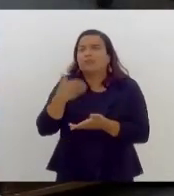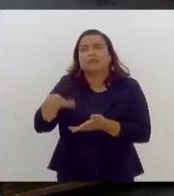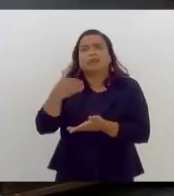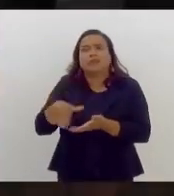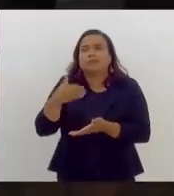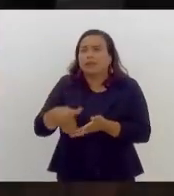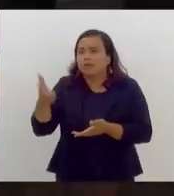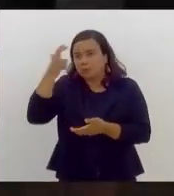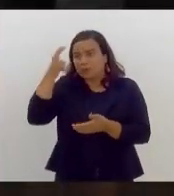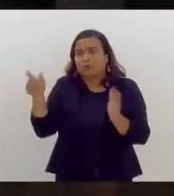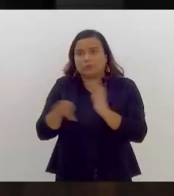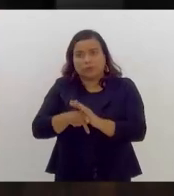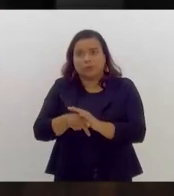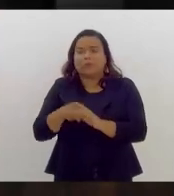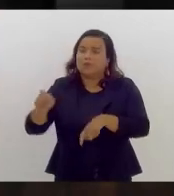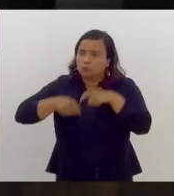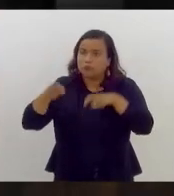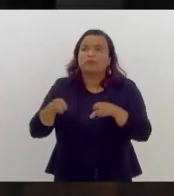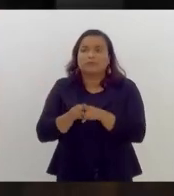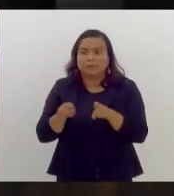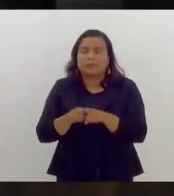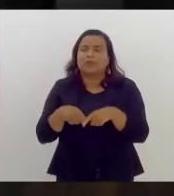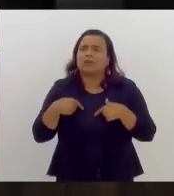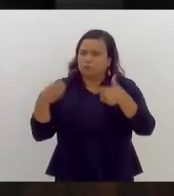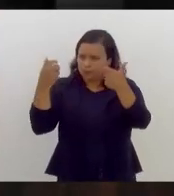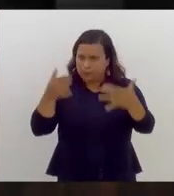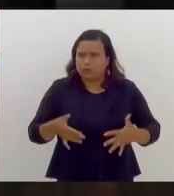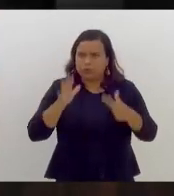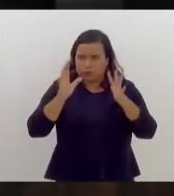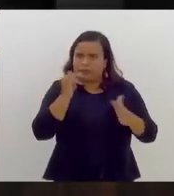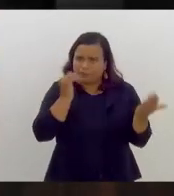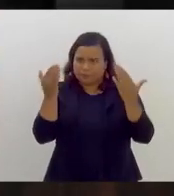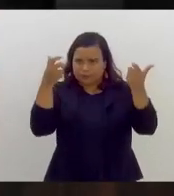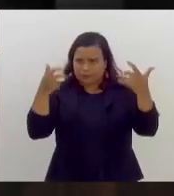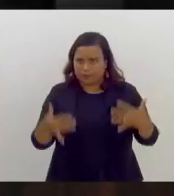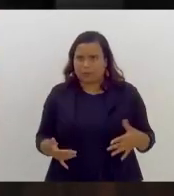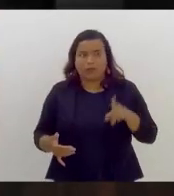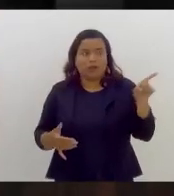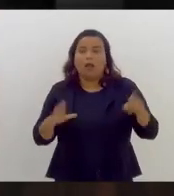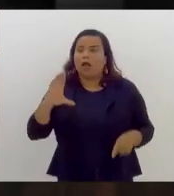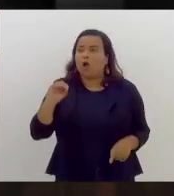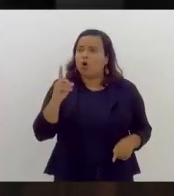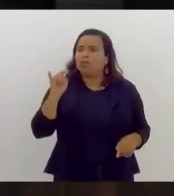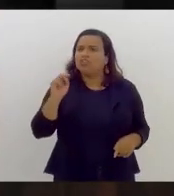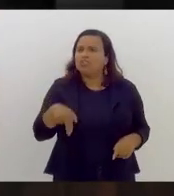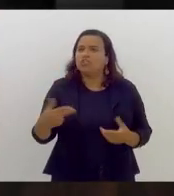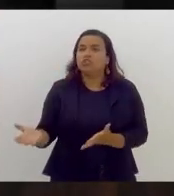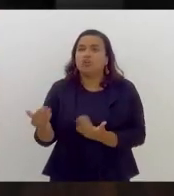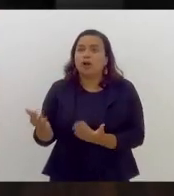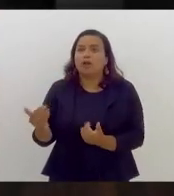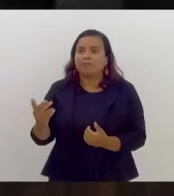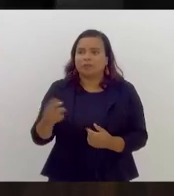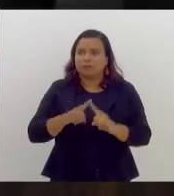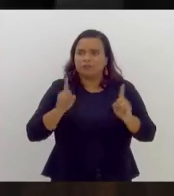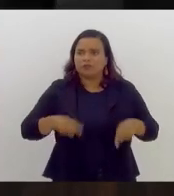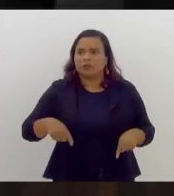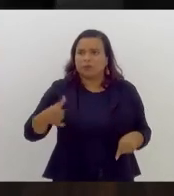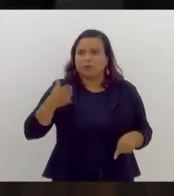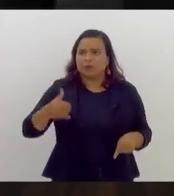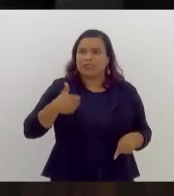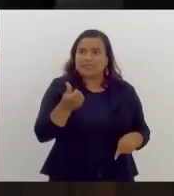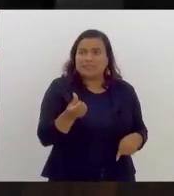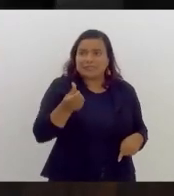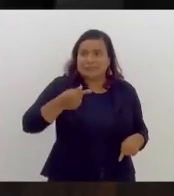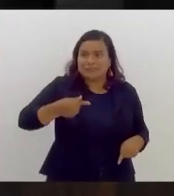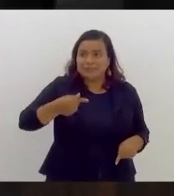Agricultura. Eu falei para Vossa Excelência e dei um exemplo. Na Codim, o servidor mais jovem tem 67 anos de idade.